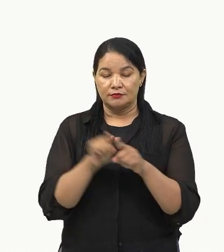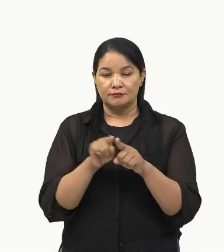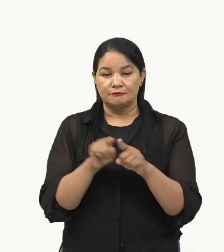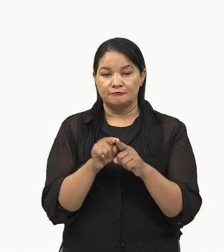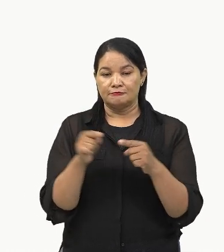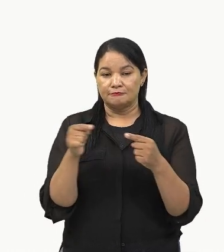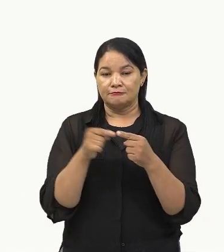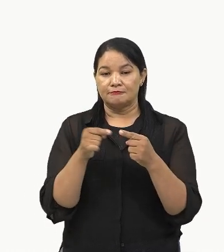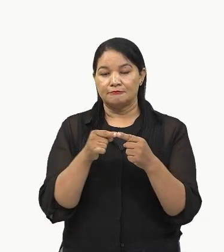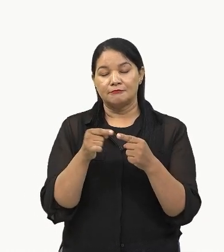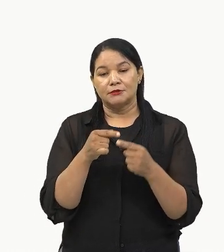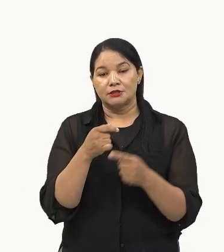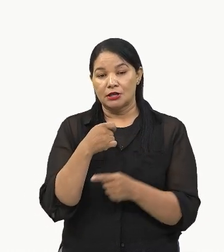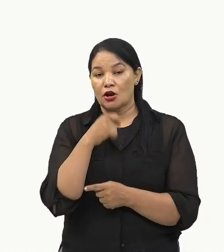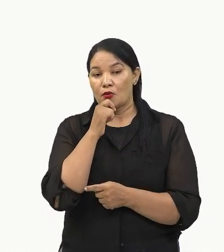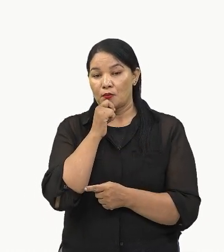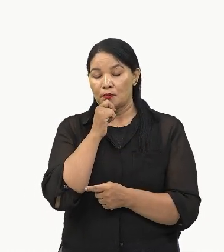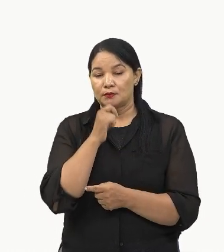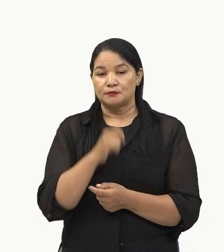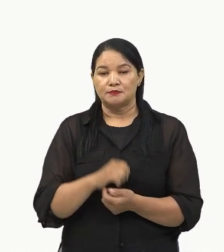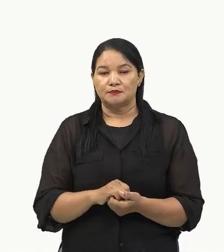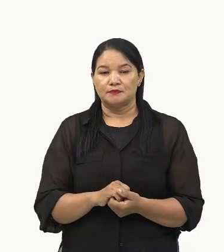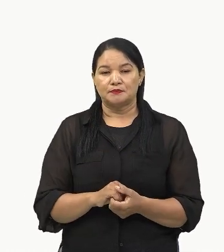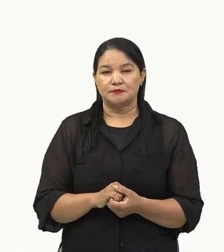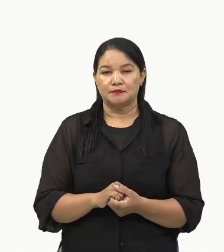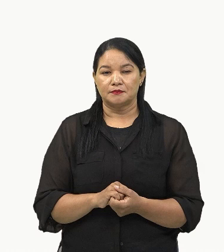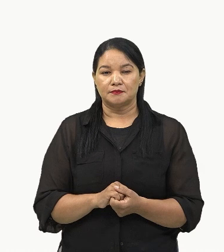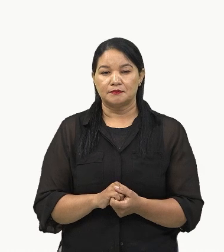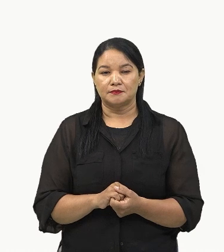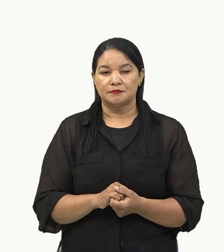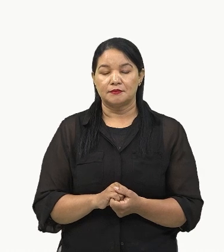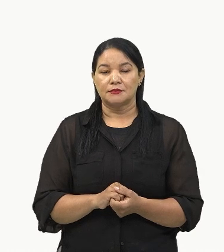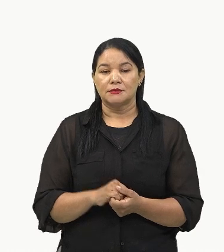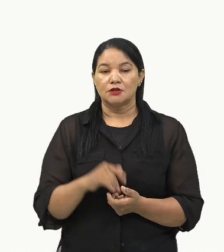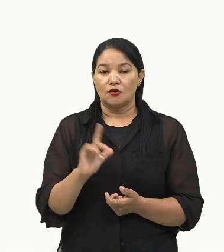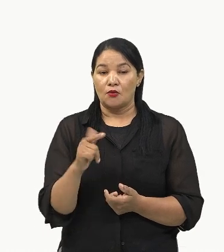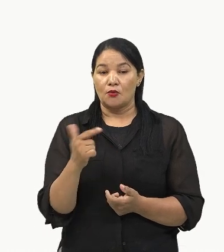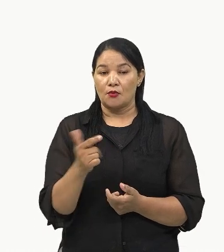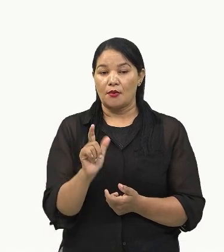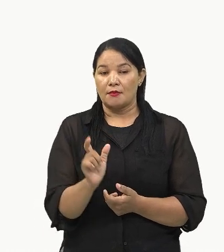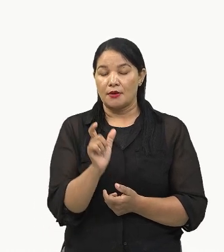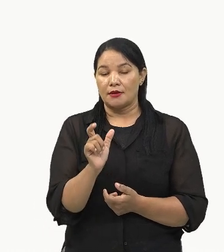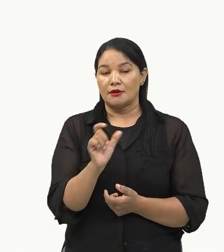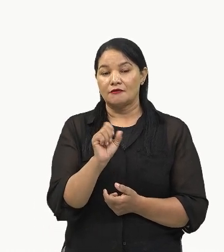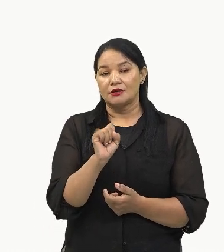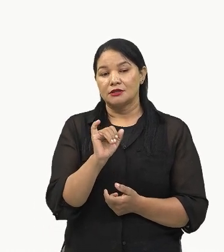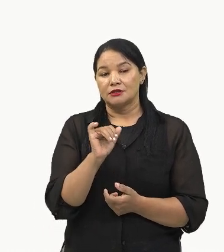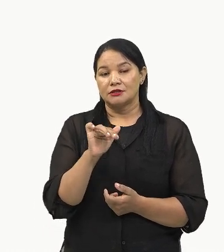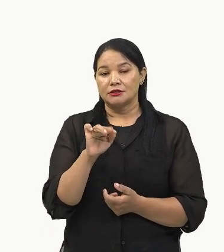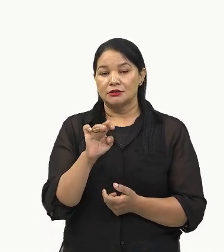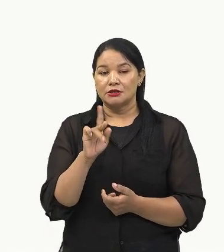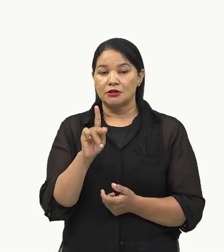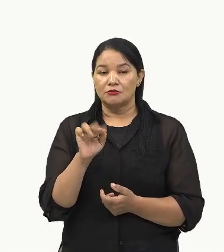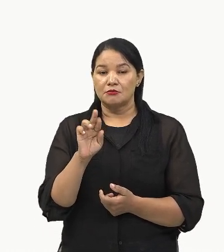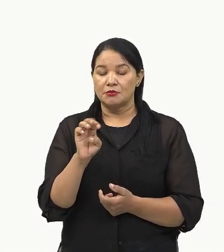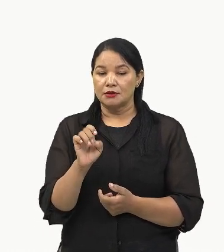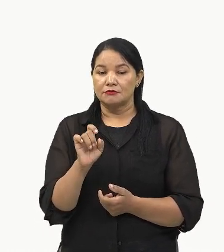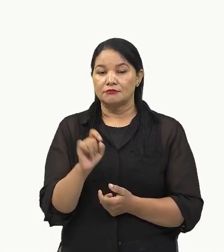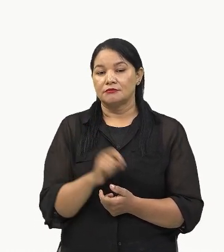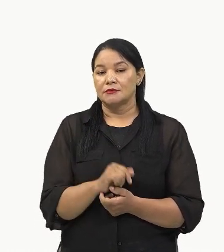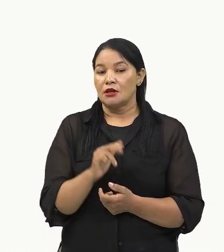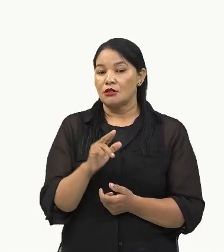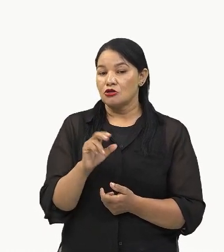dizer aún no, ok? Sempre, aí, uma afirmação, nunca, negação, né?